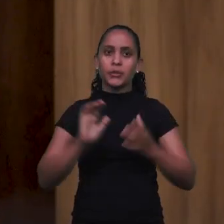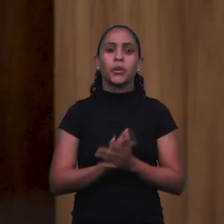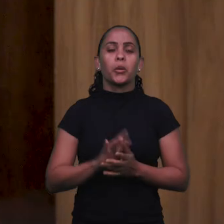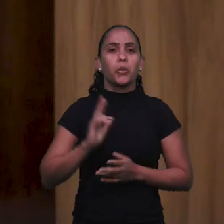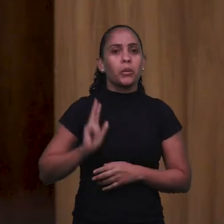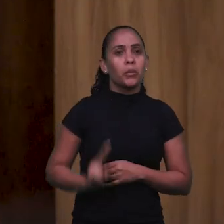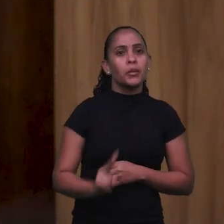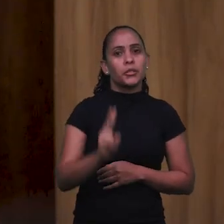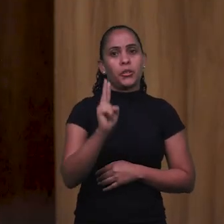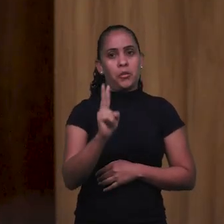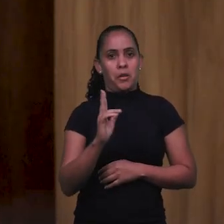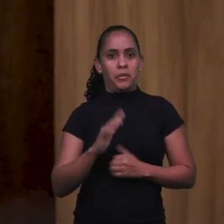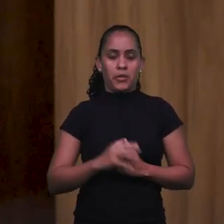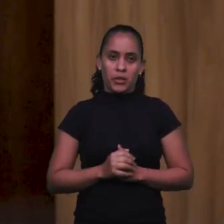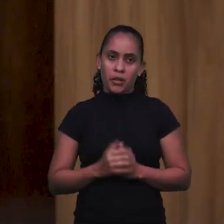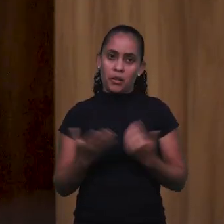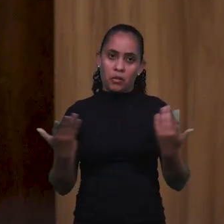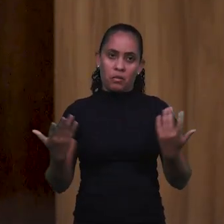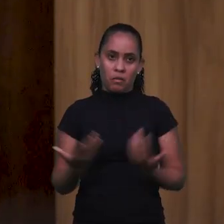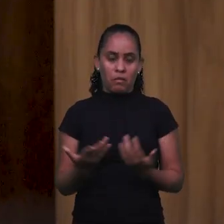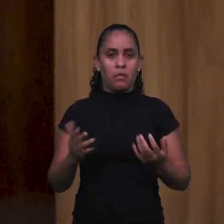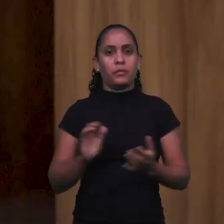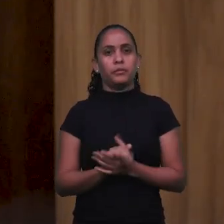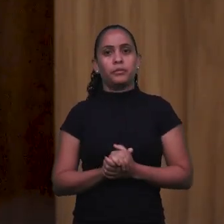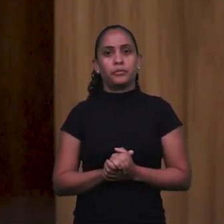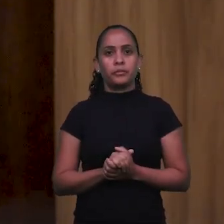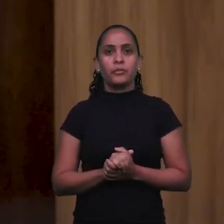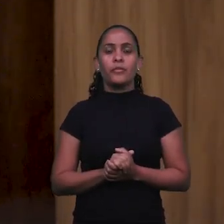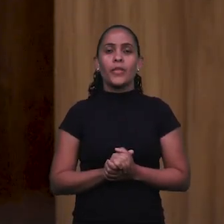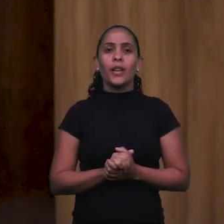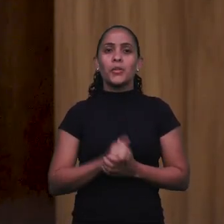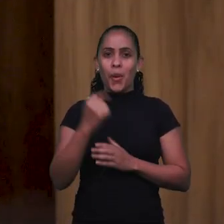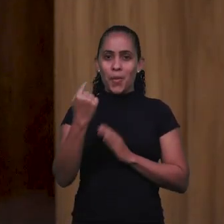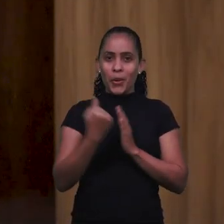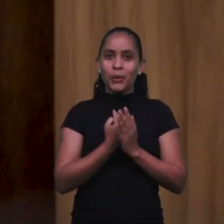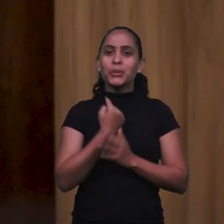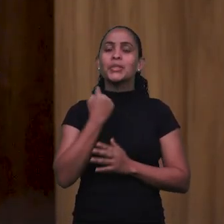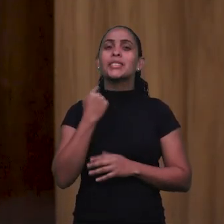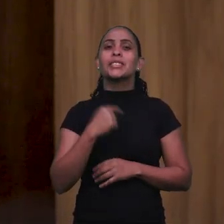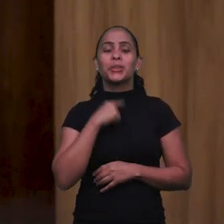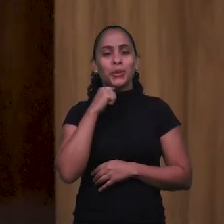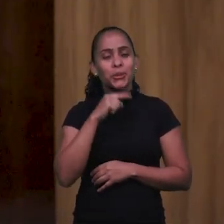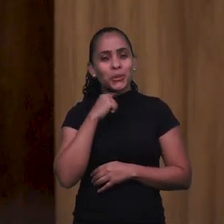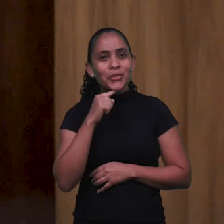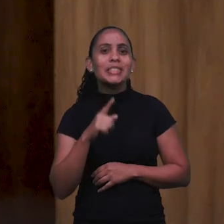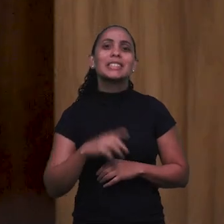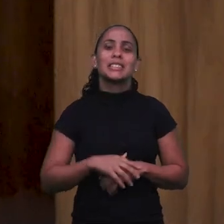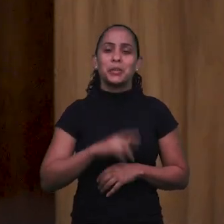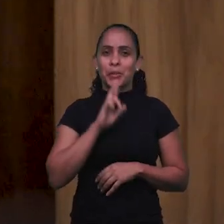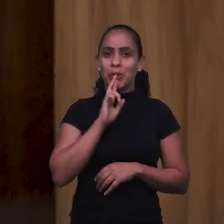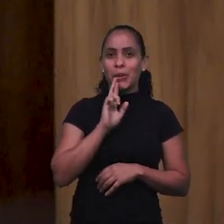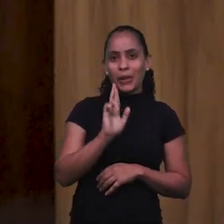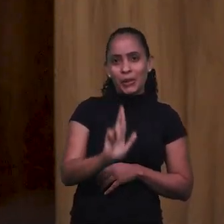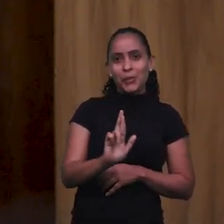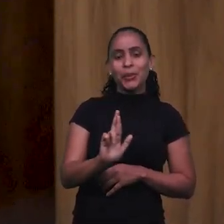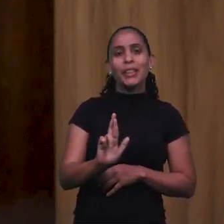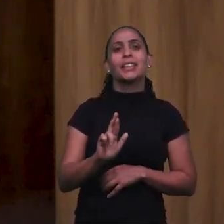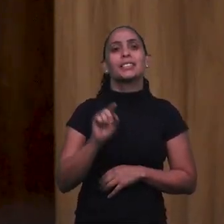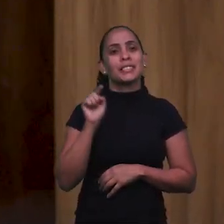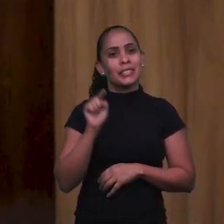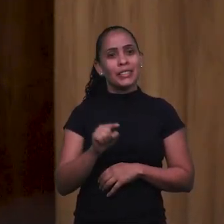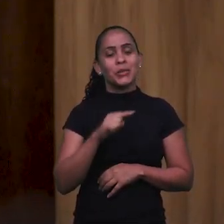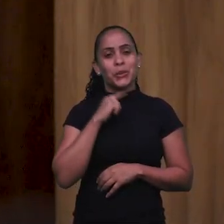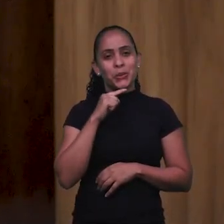e continuamos aguardando o seu questionamento. Estamos aqui prontos para te responder, para